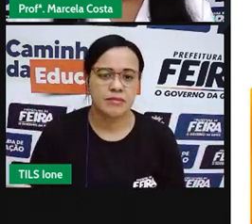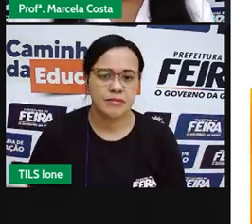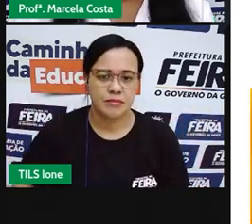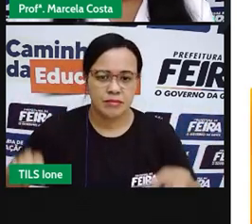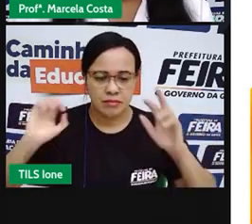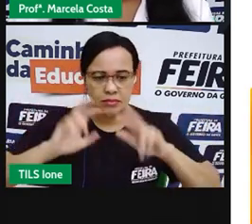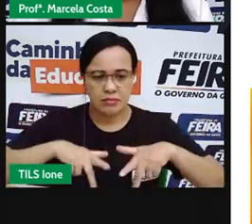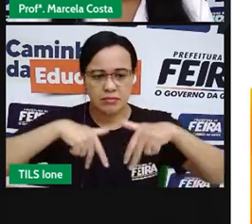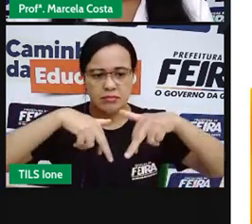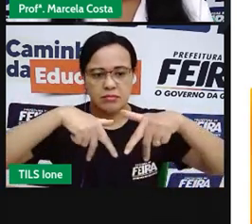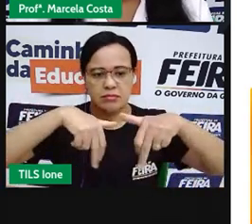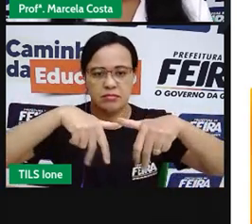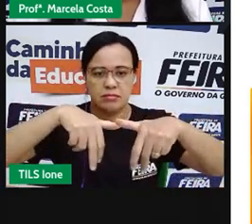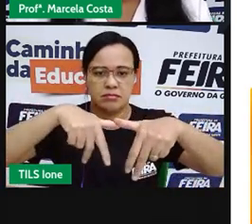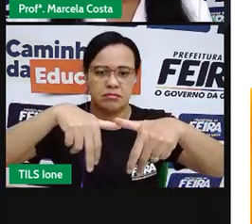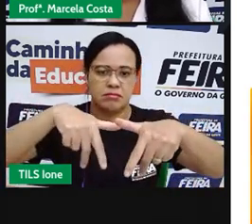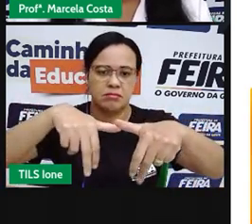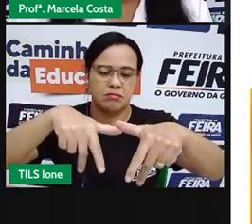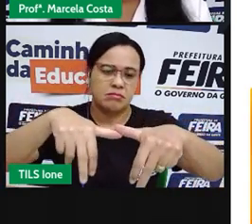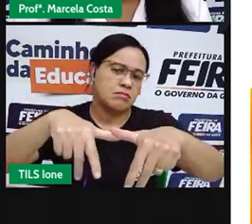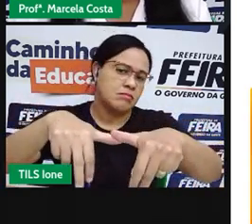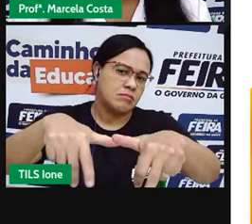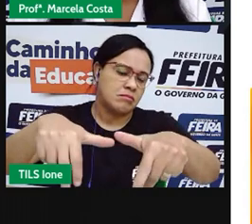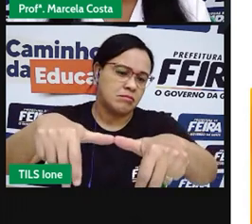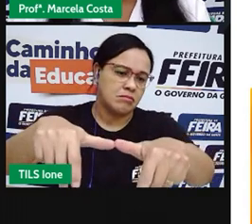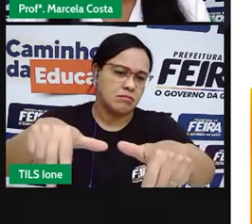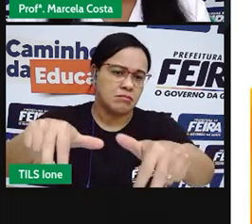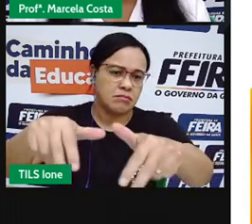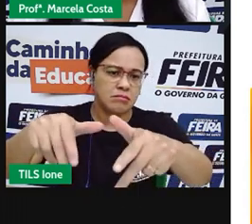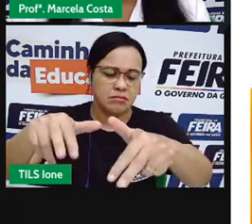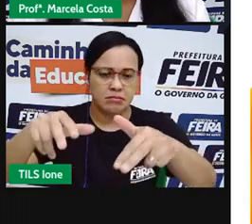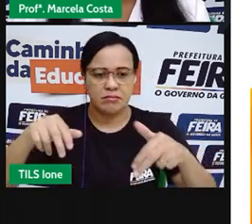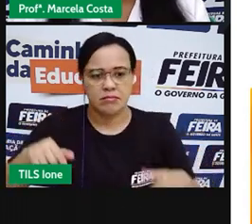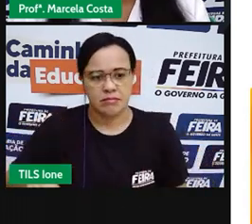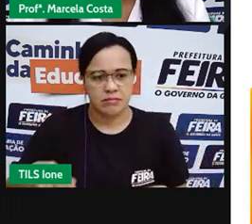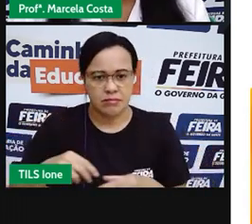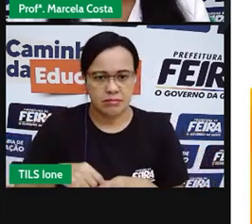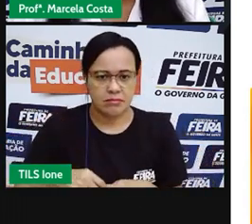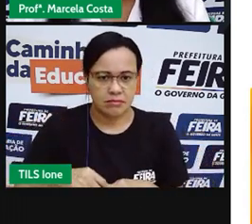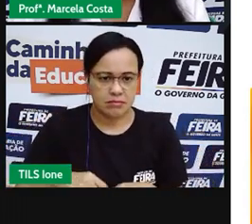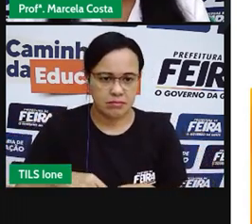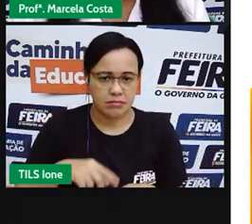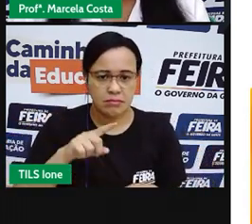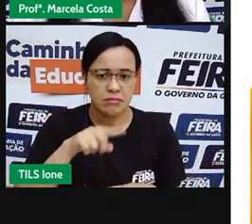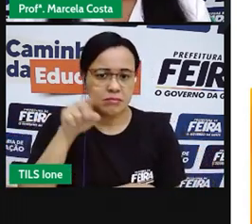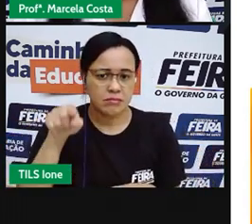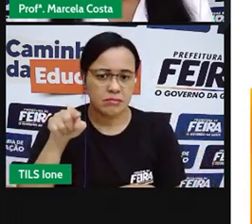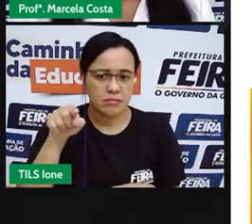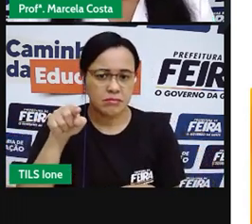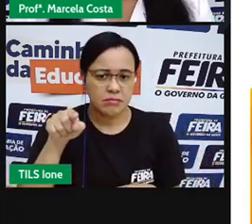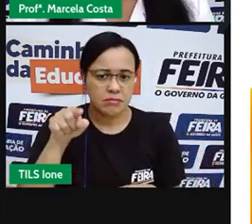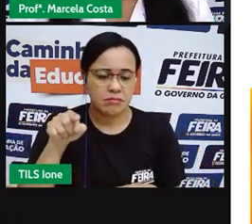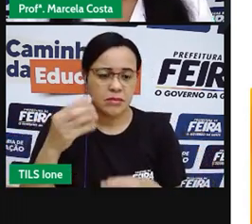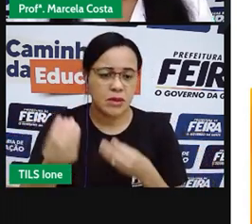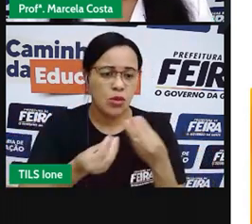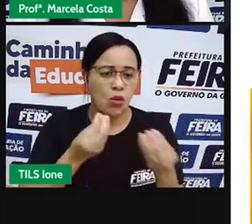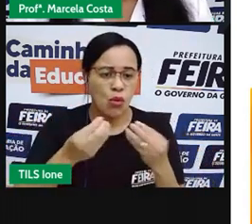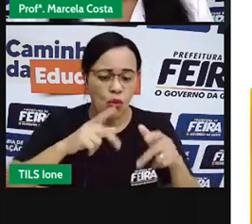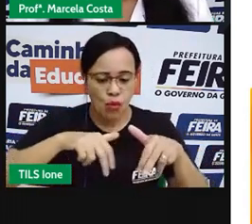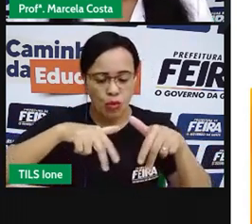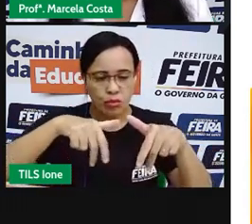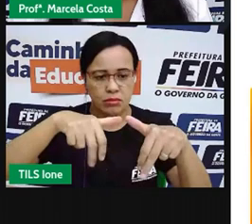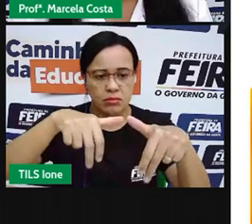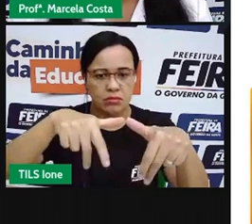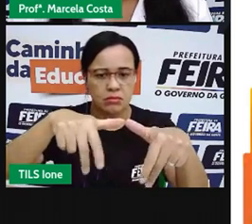andar aí, ó, na ciclovia. Se você tá com a bicicleta, você vai pela ciclovia. É